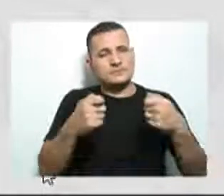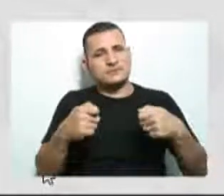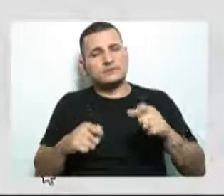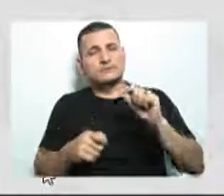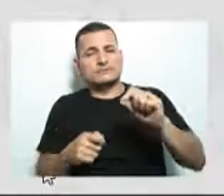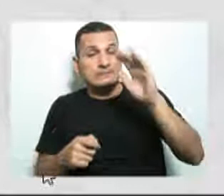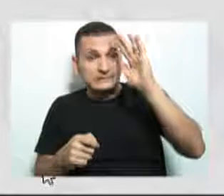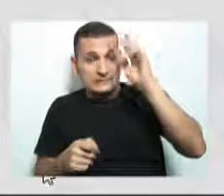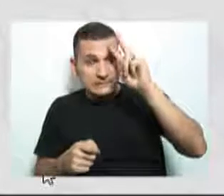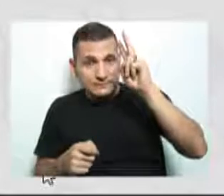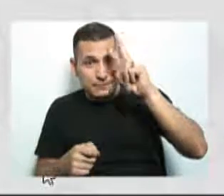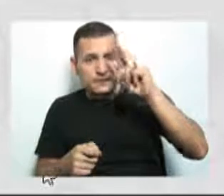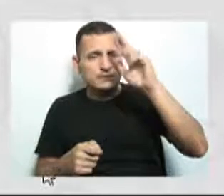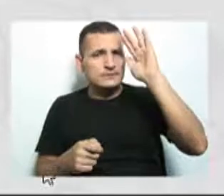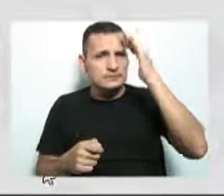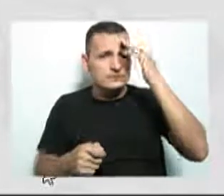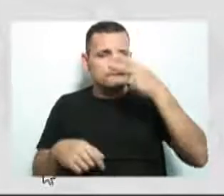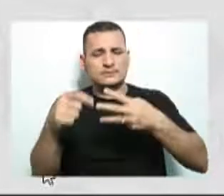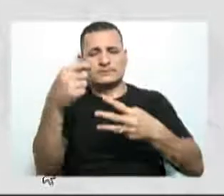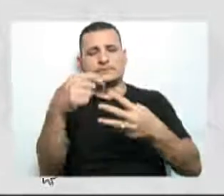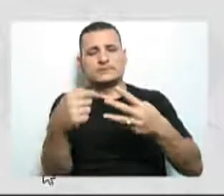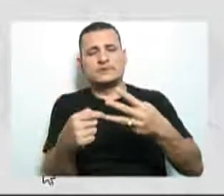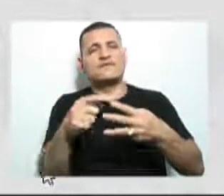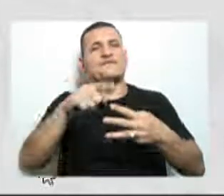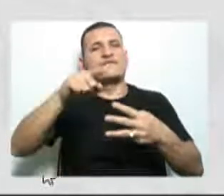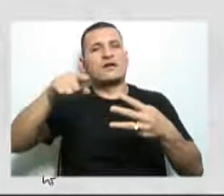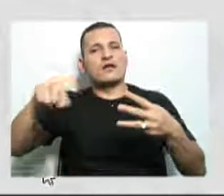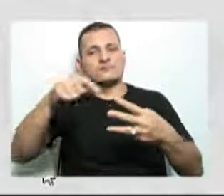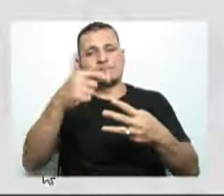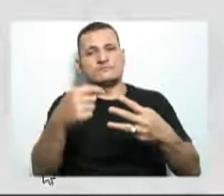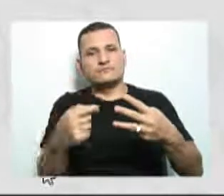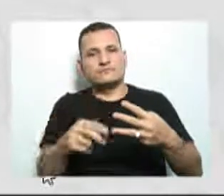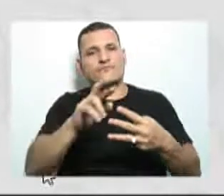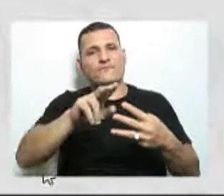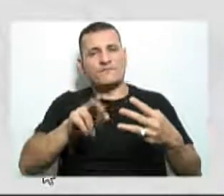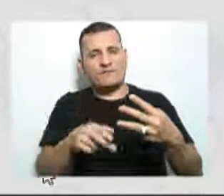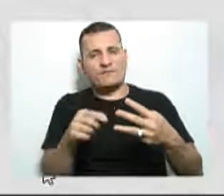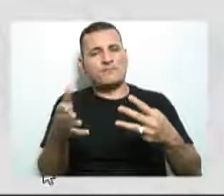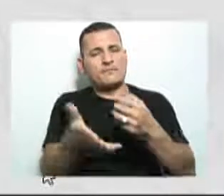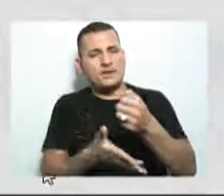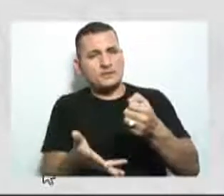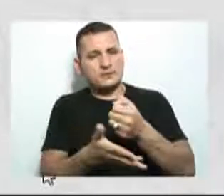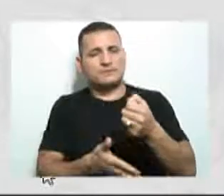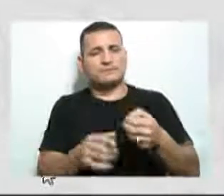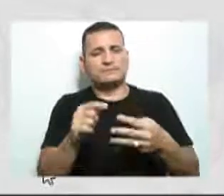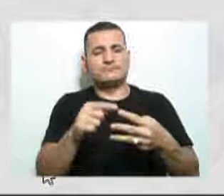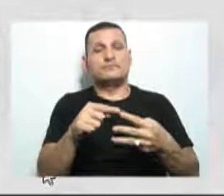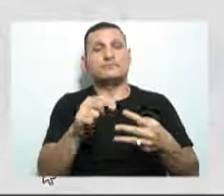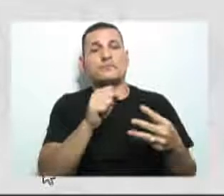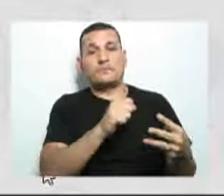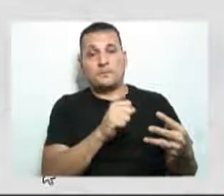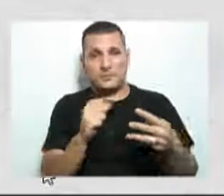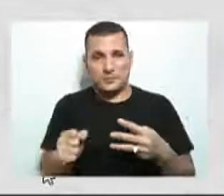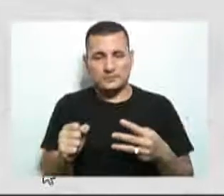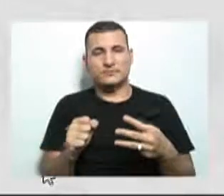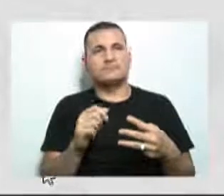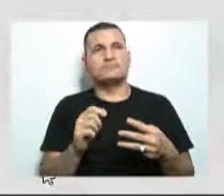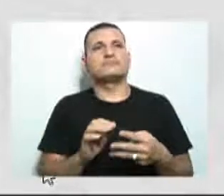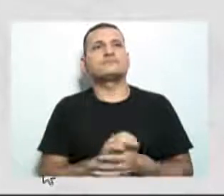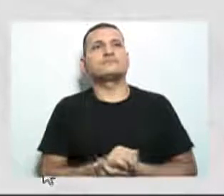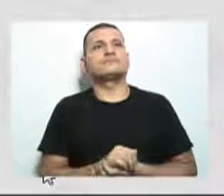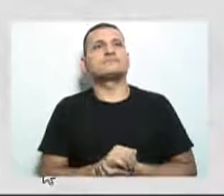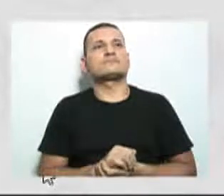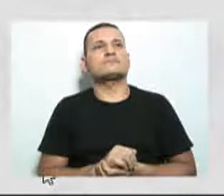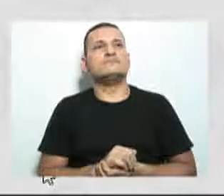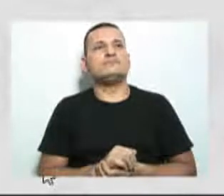e lembrar das 3 variáveis básicas da negociação, que são poder, lembre-se disso. Tá?